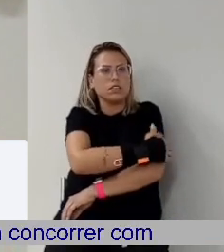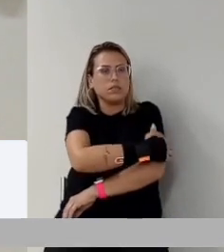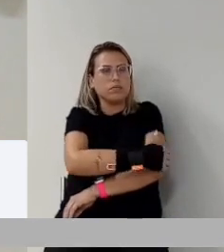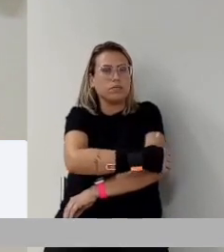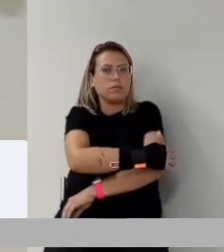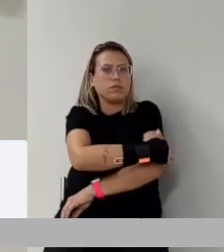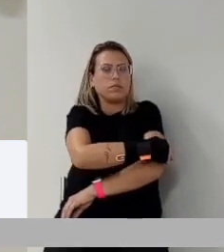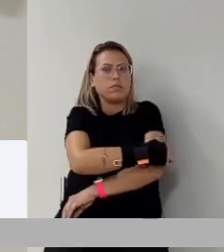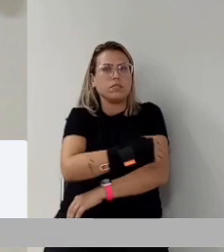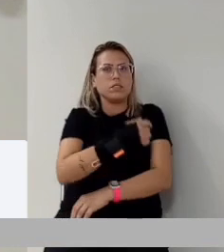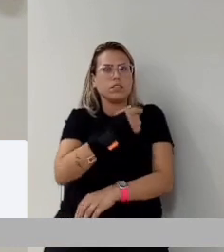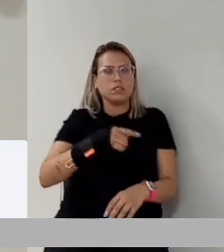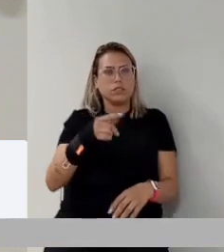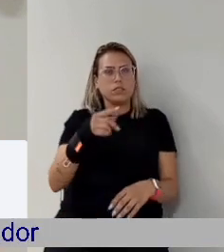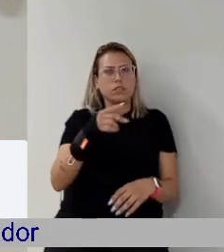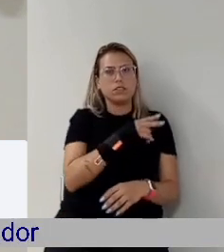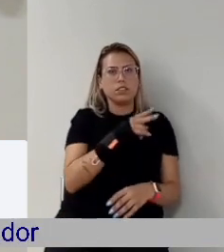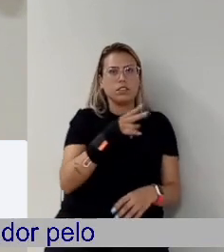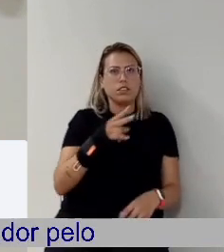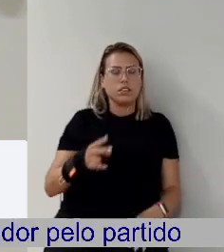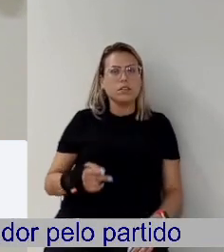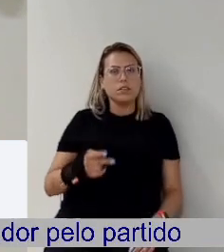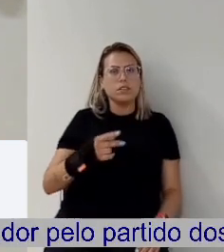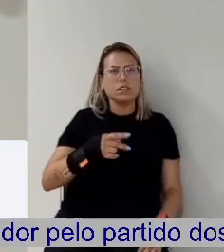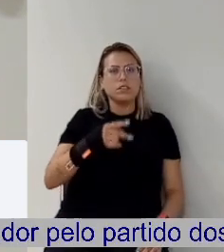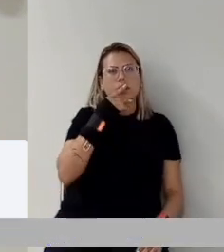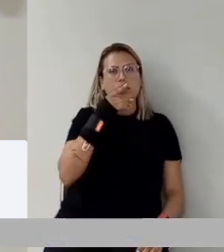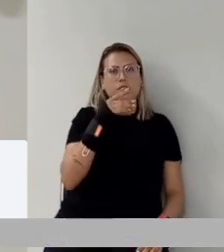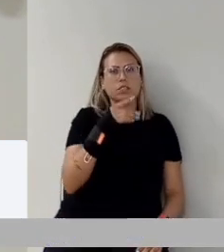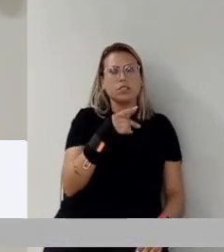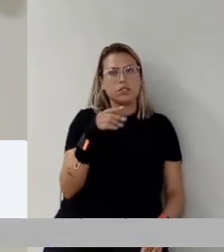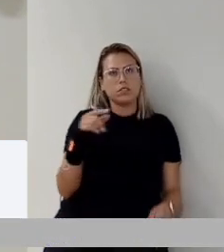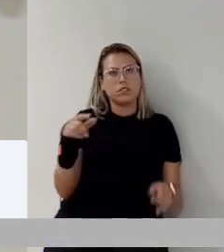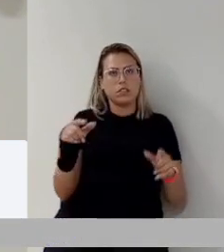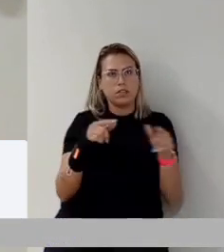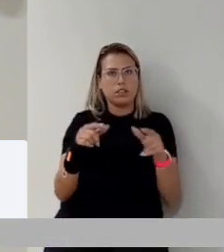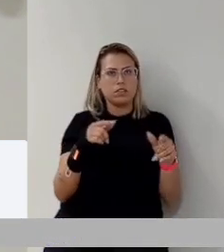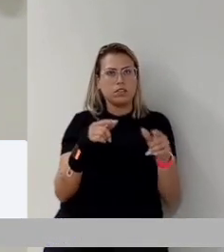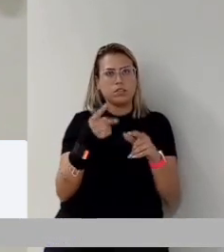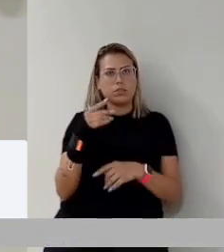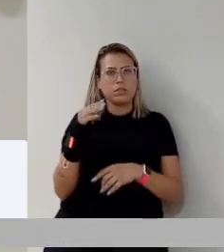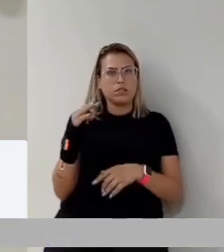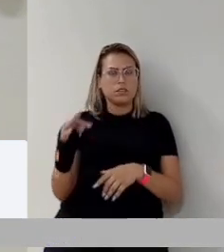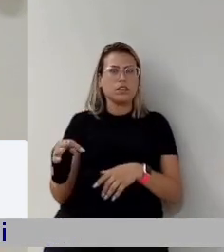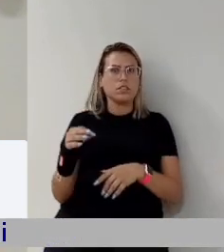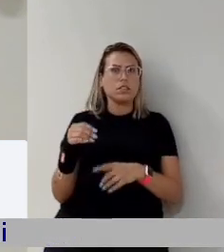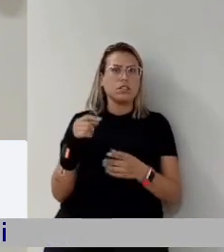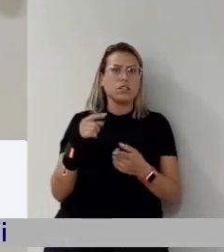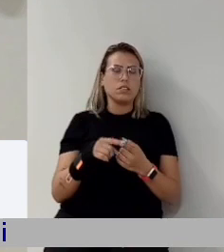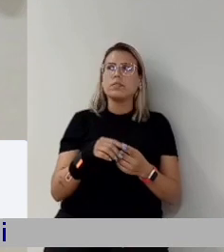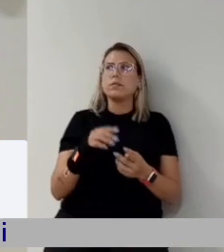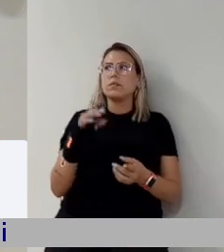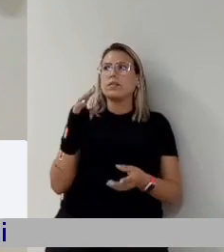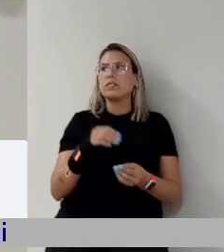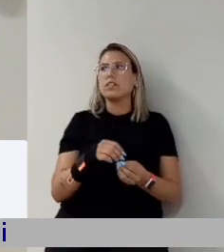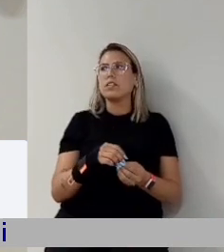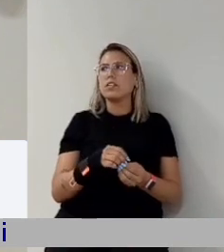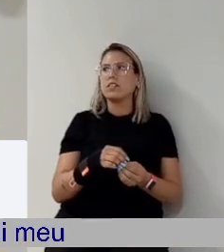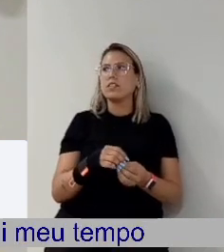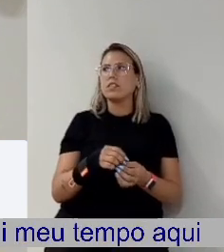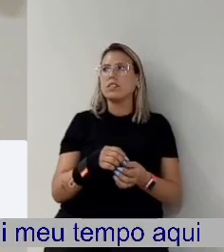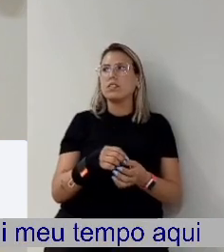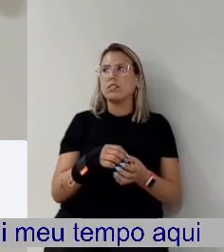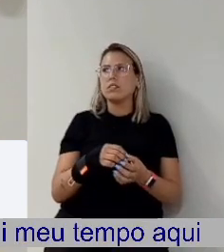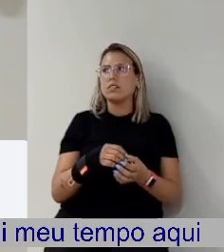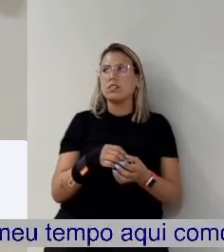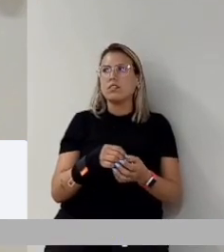novamente a vereador pelo partido dos trabalhadores e para finalizar aqui eh meu tempo aqui